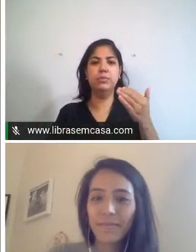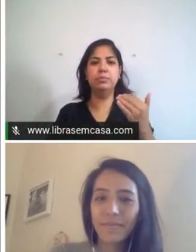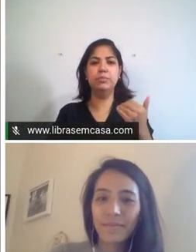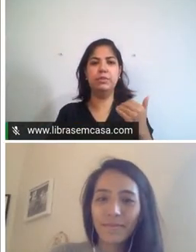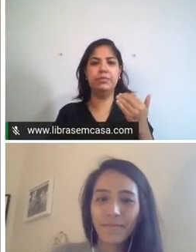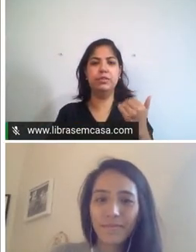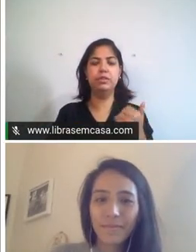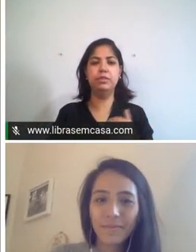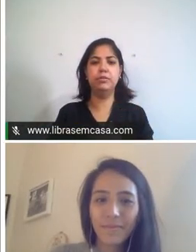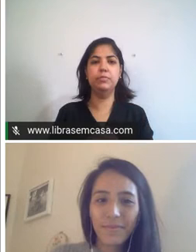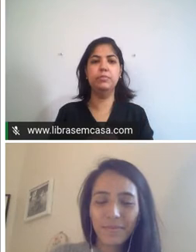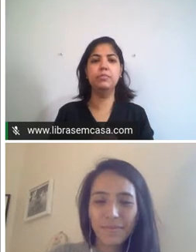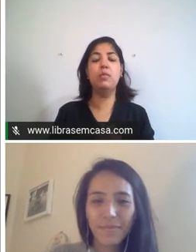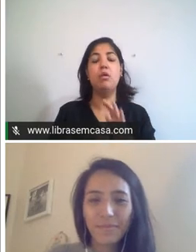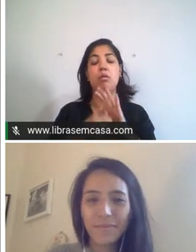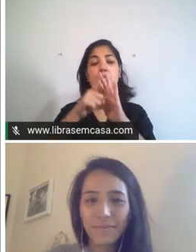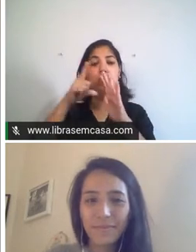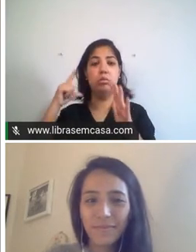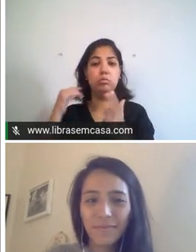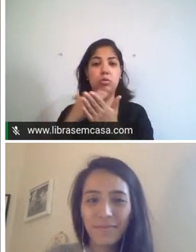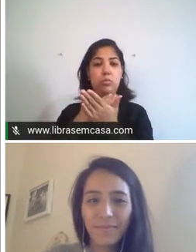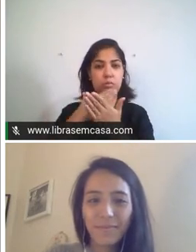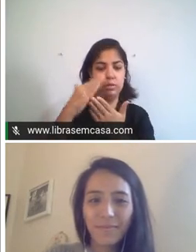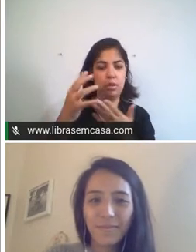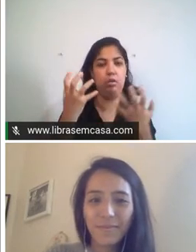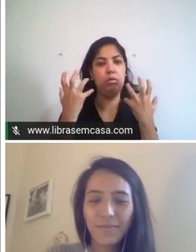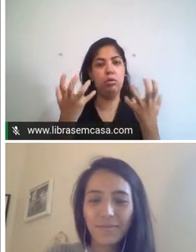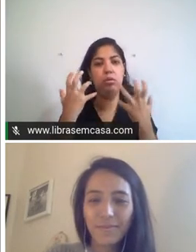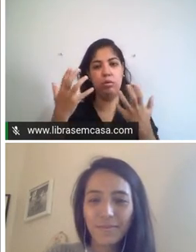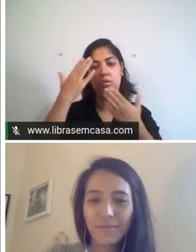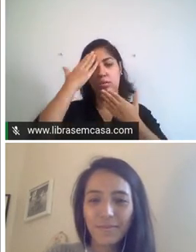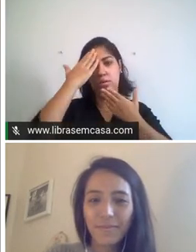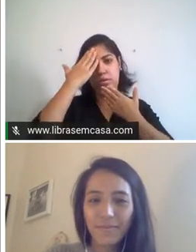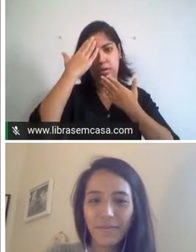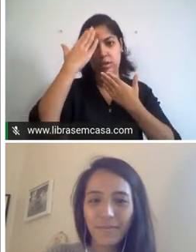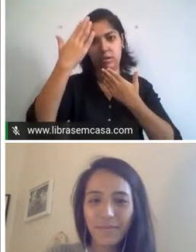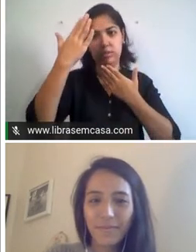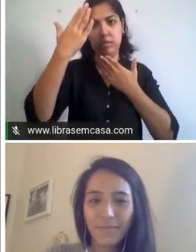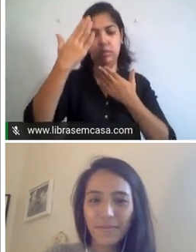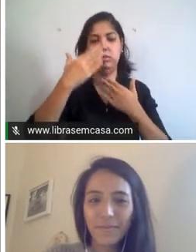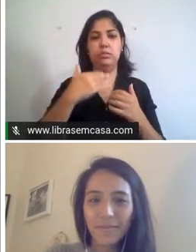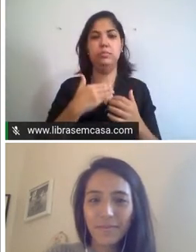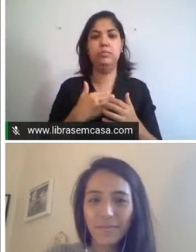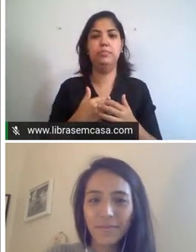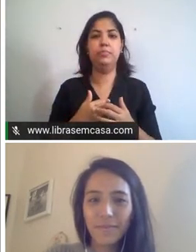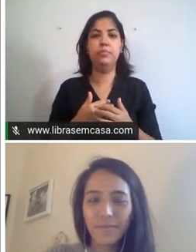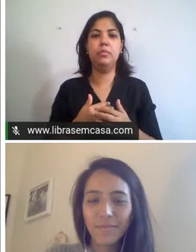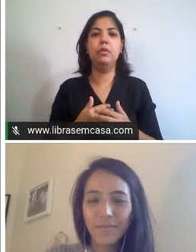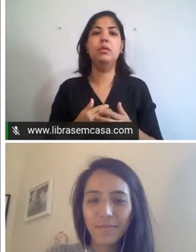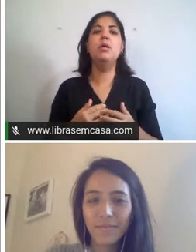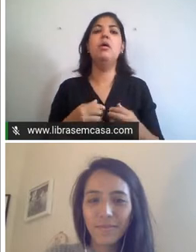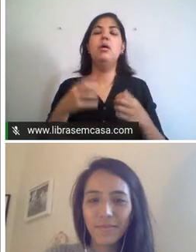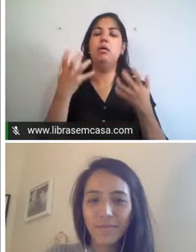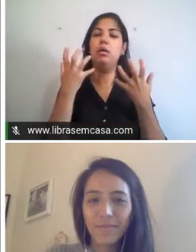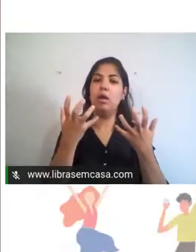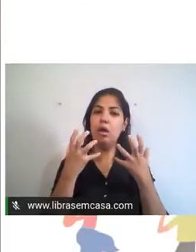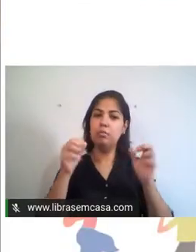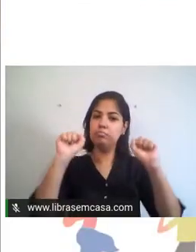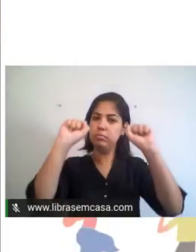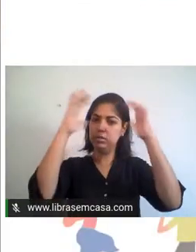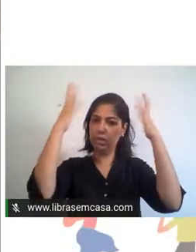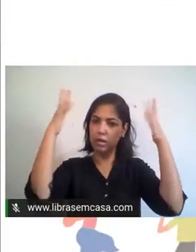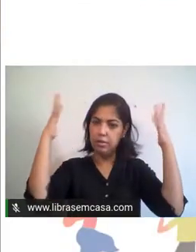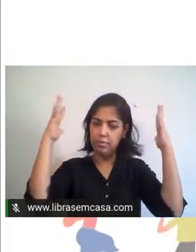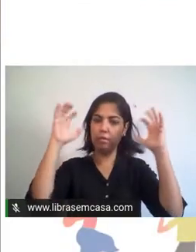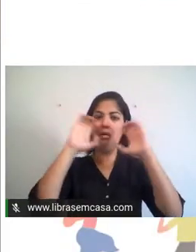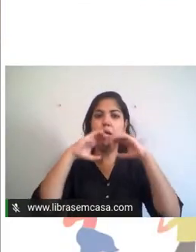Antes de iniciar, eu quero, logicamente, agradecer, e mais do que agradecer, eu quero celebrar a realização Terra